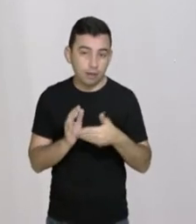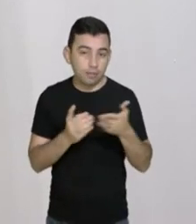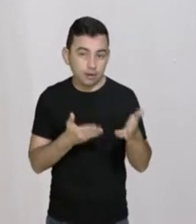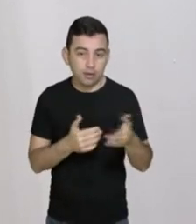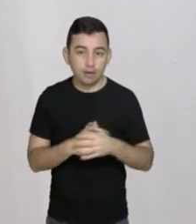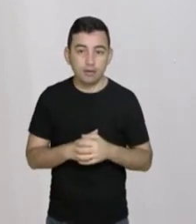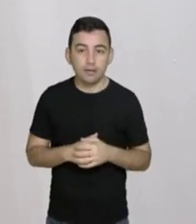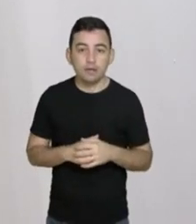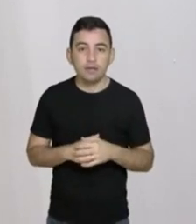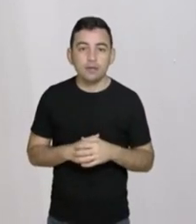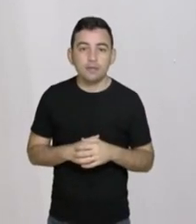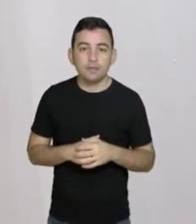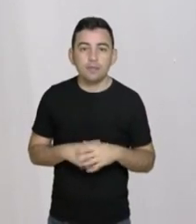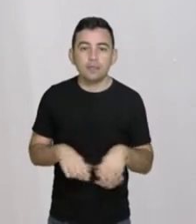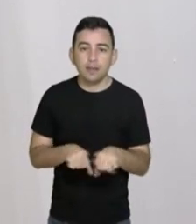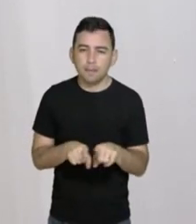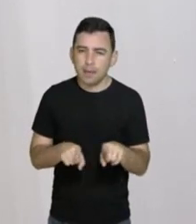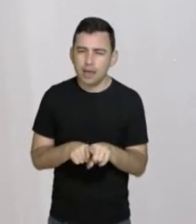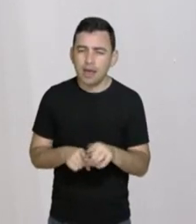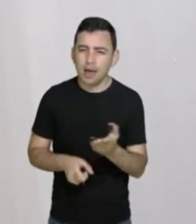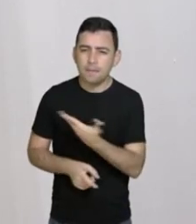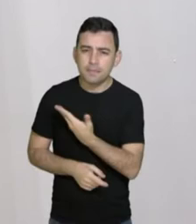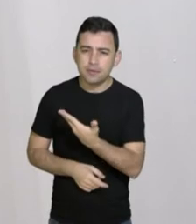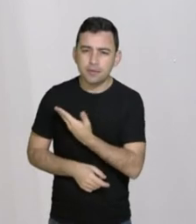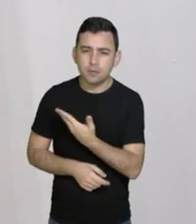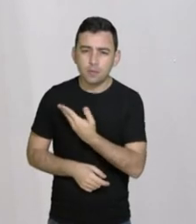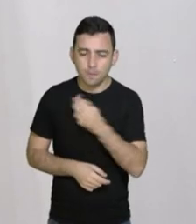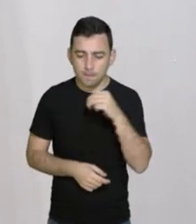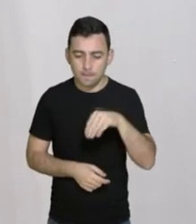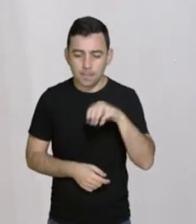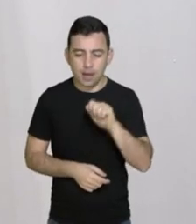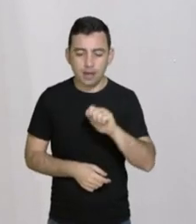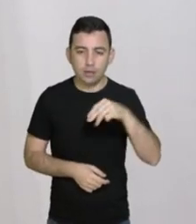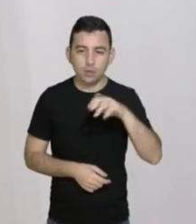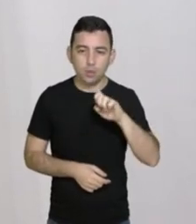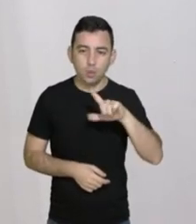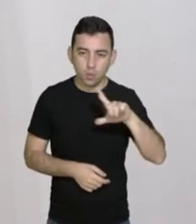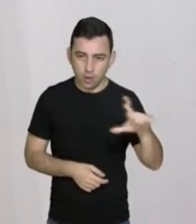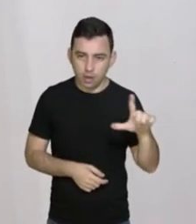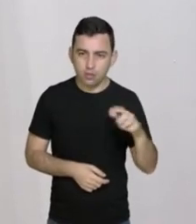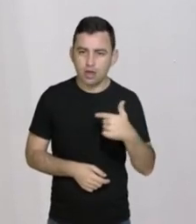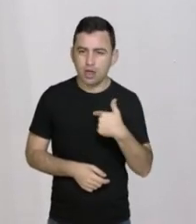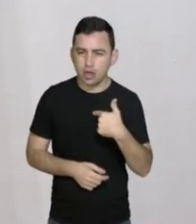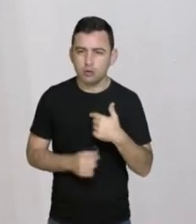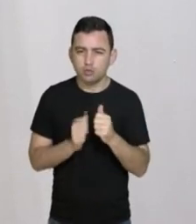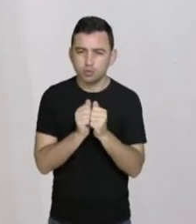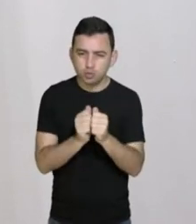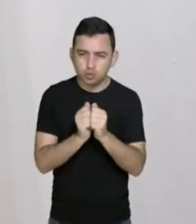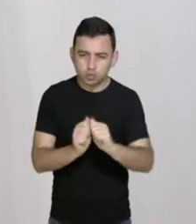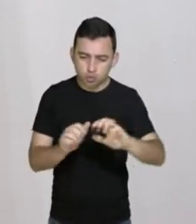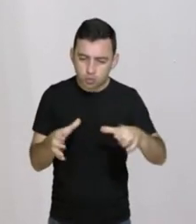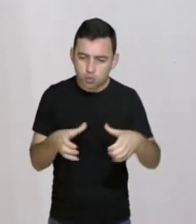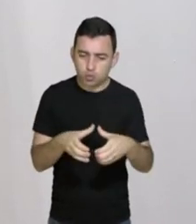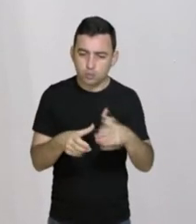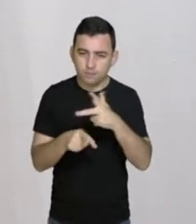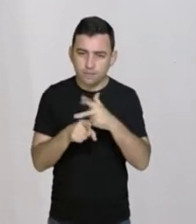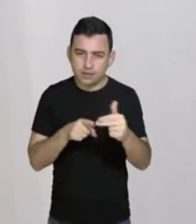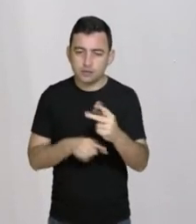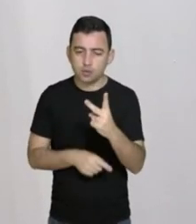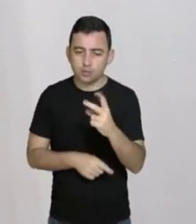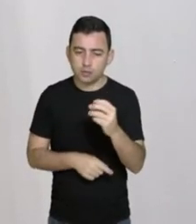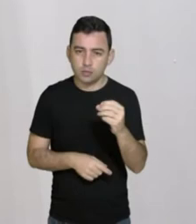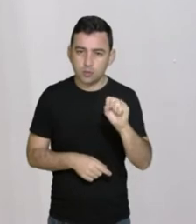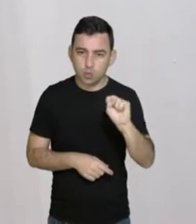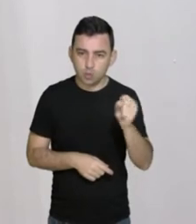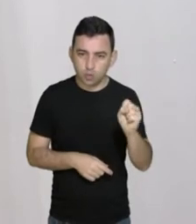o amigo saudoso Manuel Bertoncini, com quem tive a honra de compor a chapa vitoriosa em 2008,